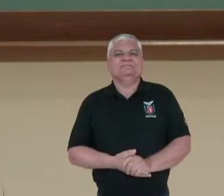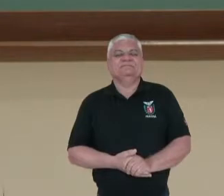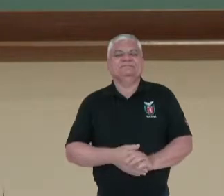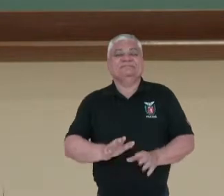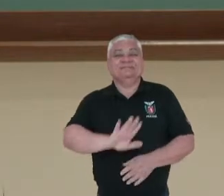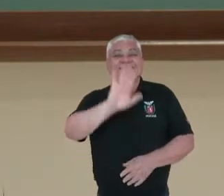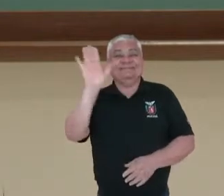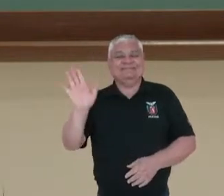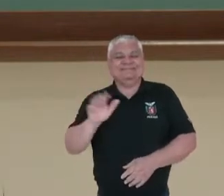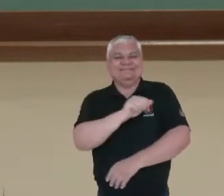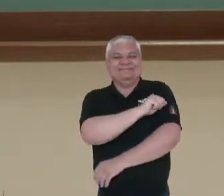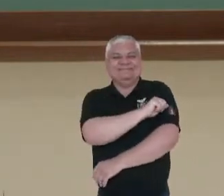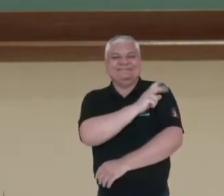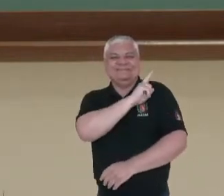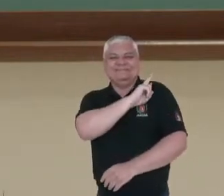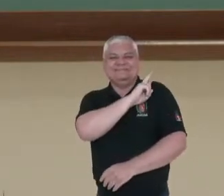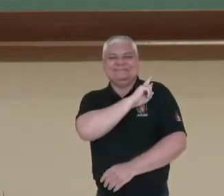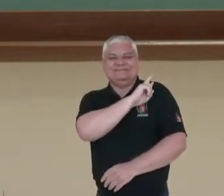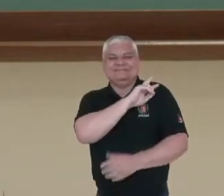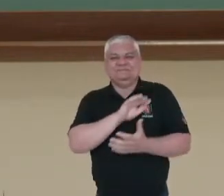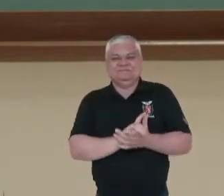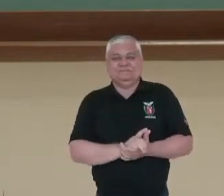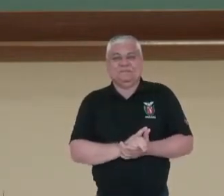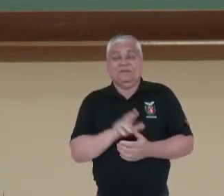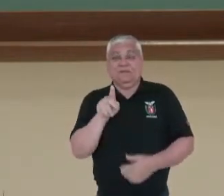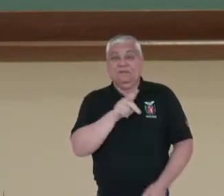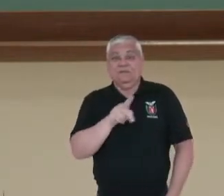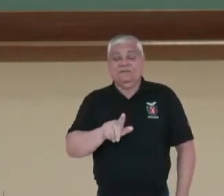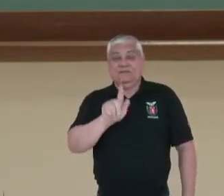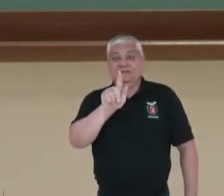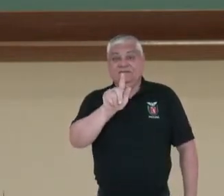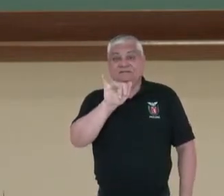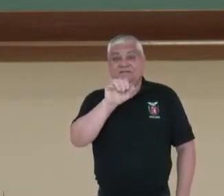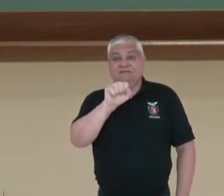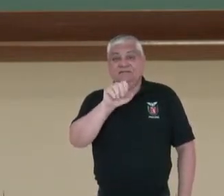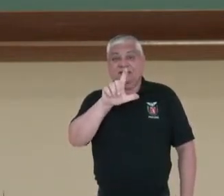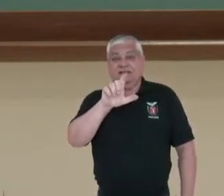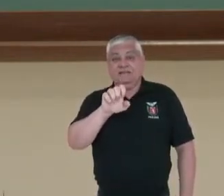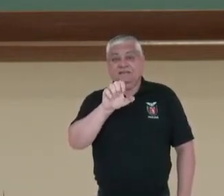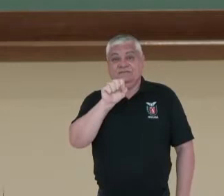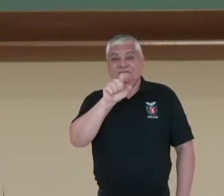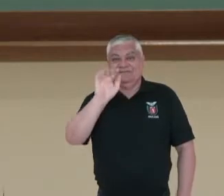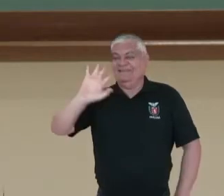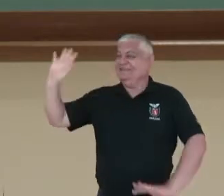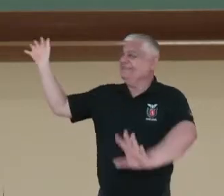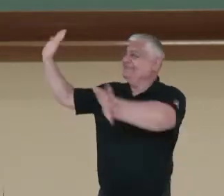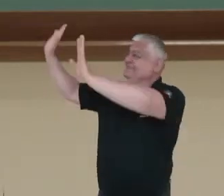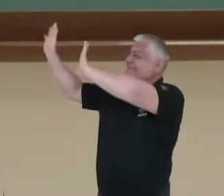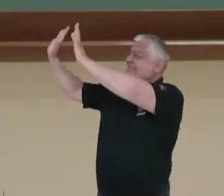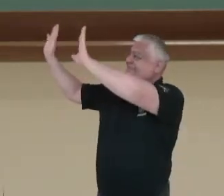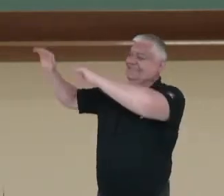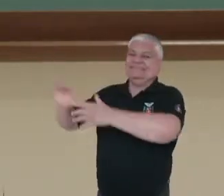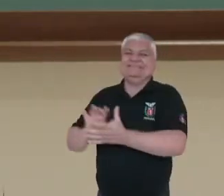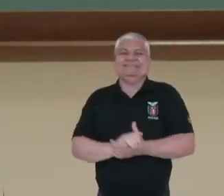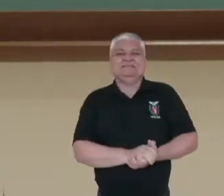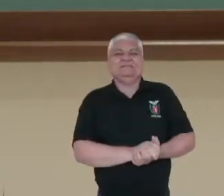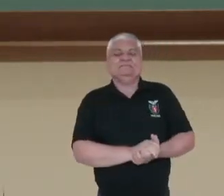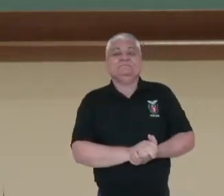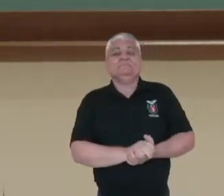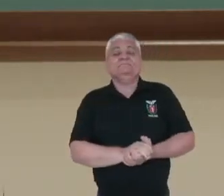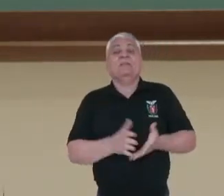Olá estudante da 2ª série do Ensino Médio só Professora Gisele Souza Esse é o Ronaldo o Ronaldo